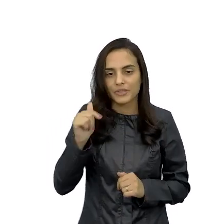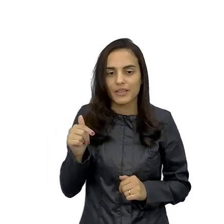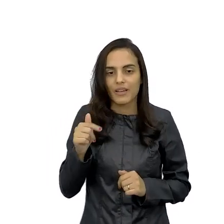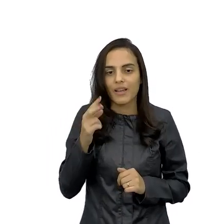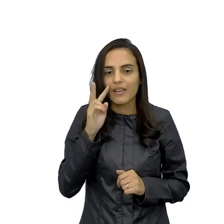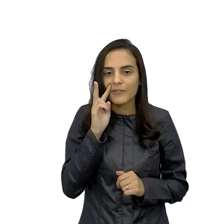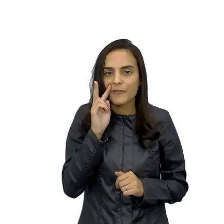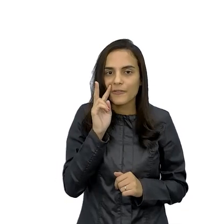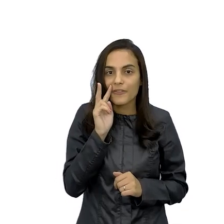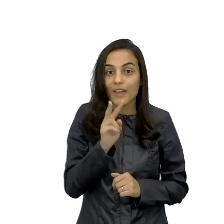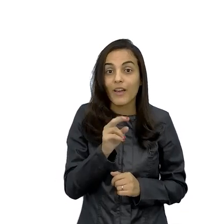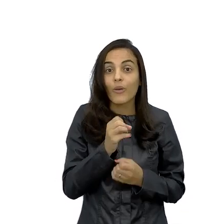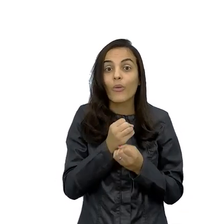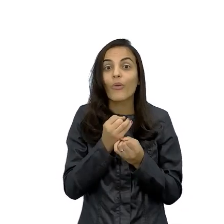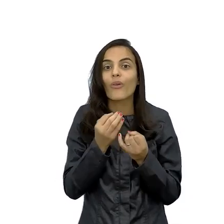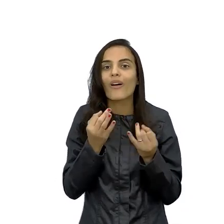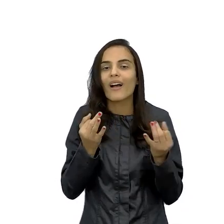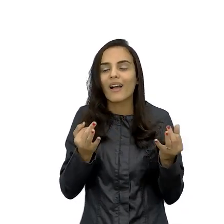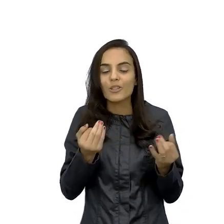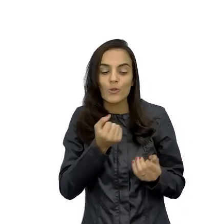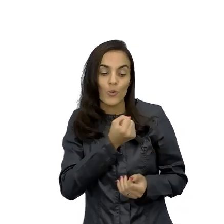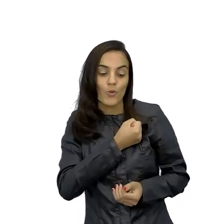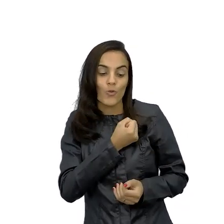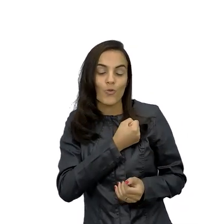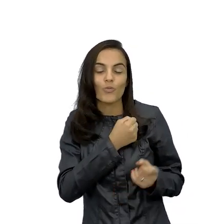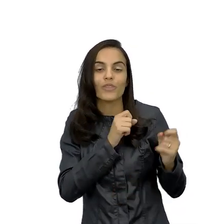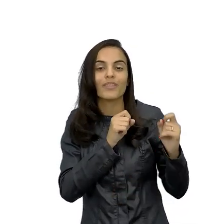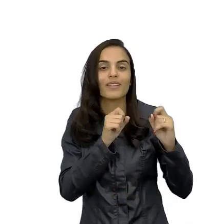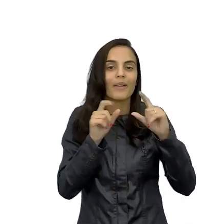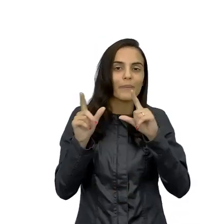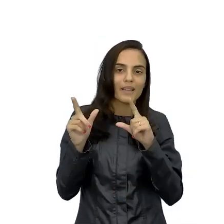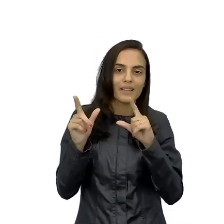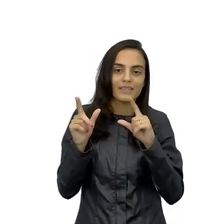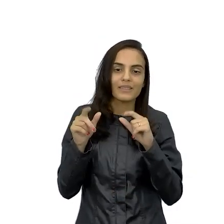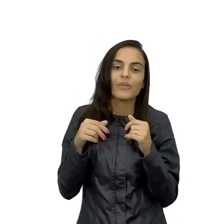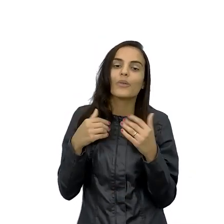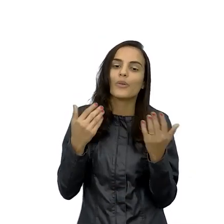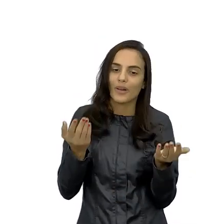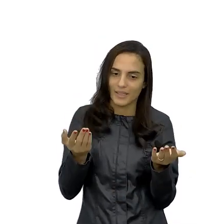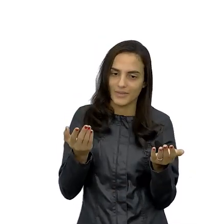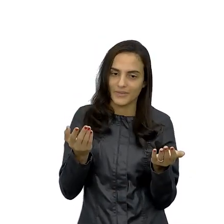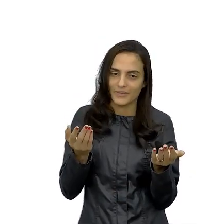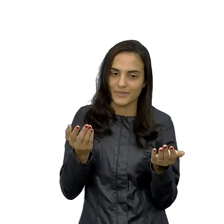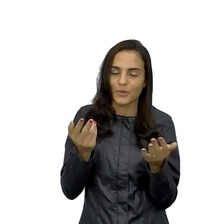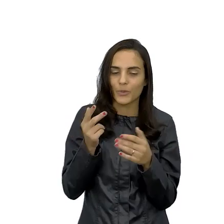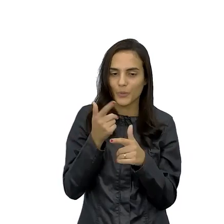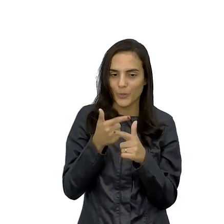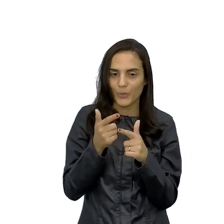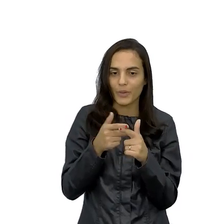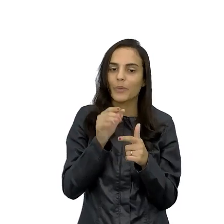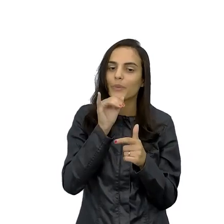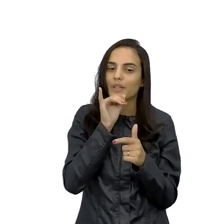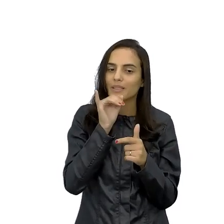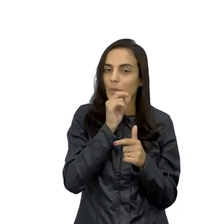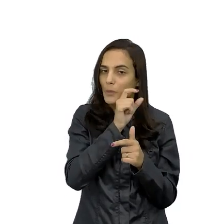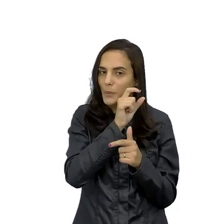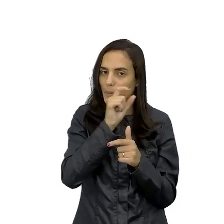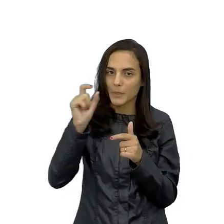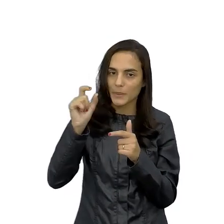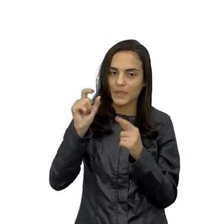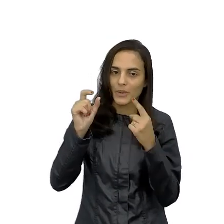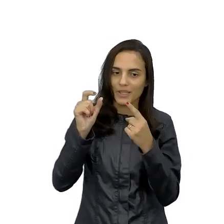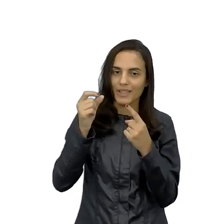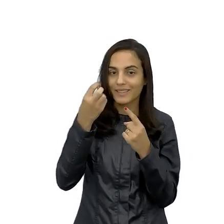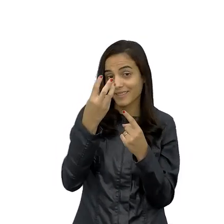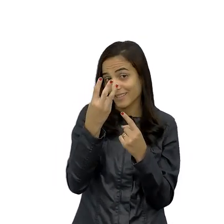elas olham quais são os dados numéricos que aparecem nesse problema. O primeiro dado numérico que aparece é